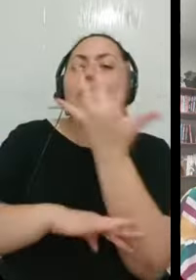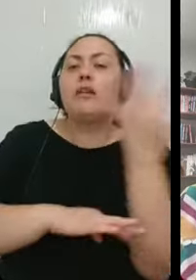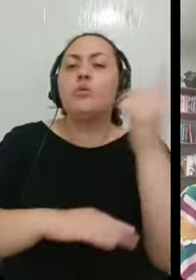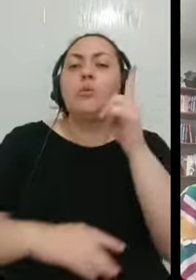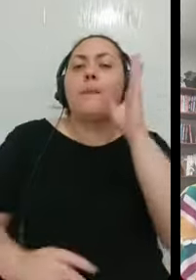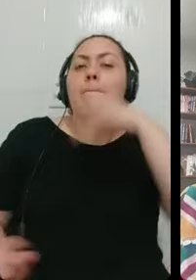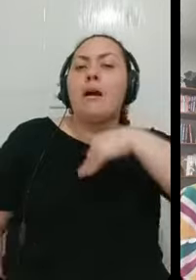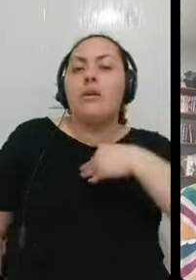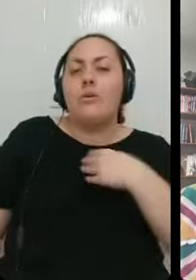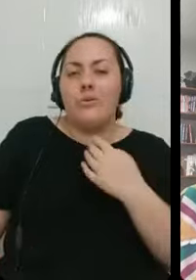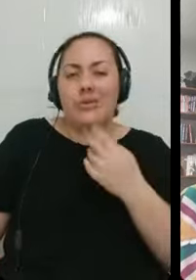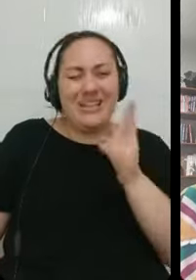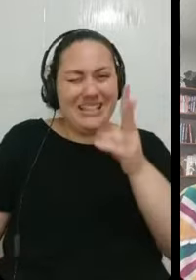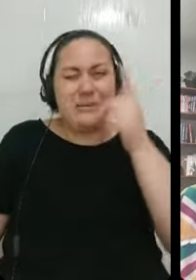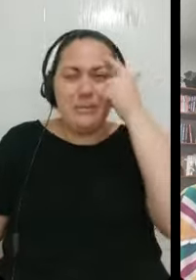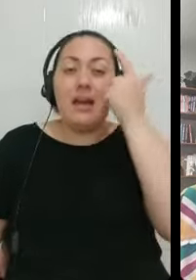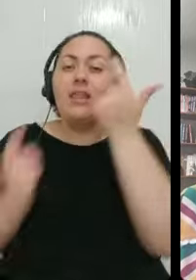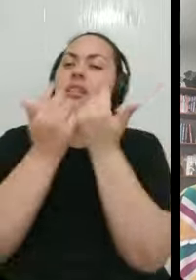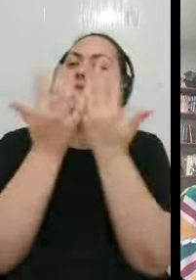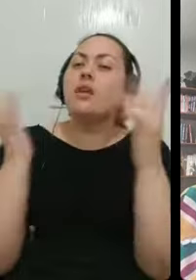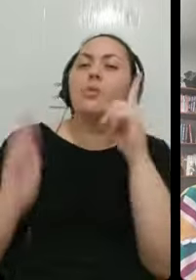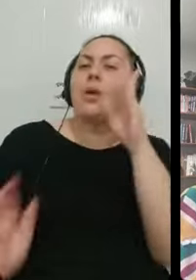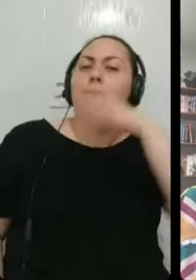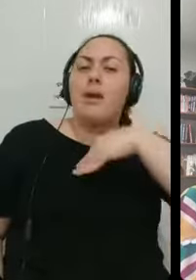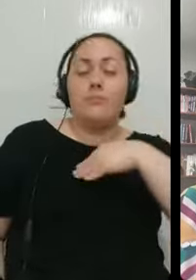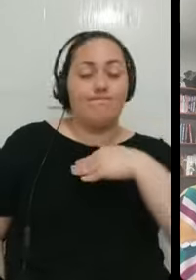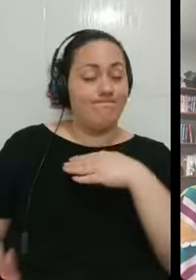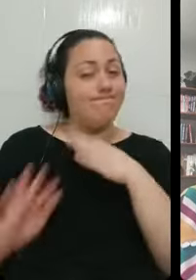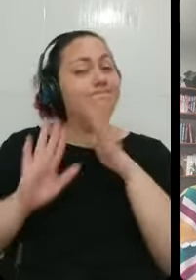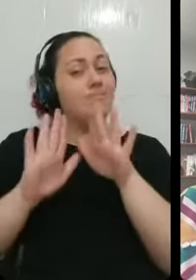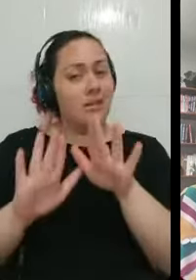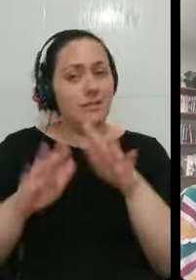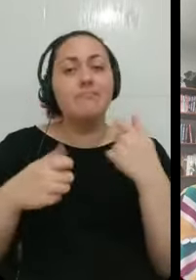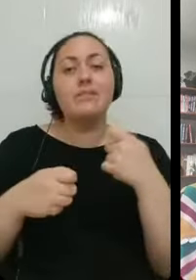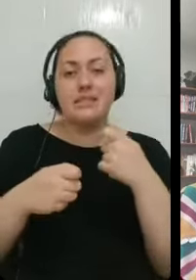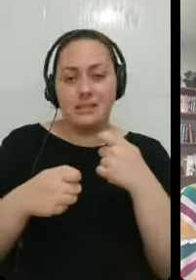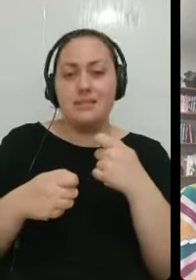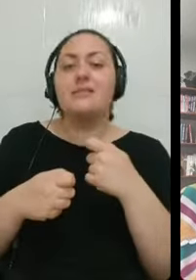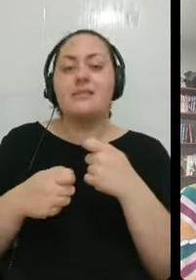é natural, não vai fazer mal, né? Mas a gente tem